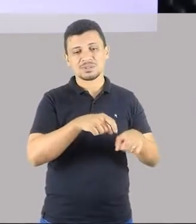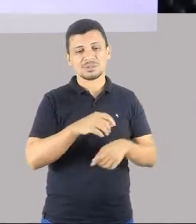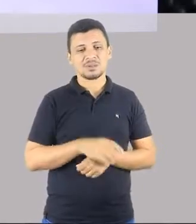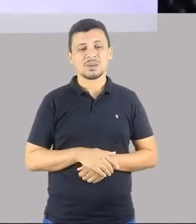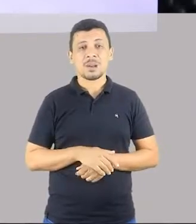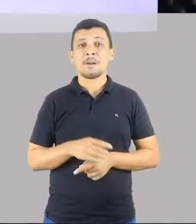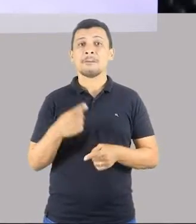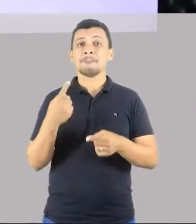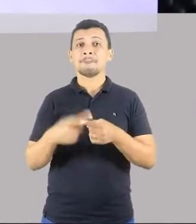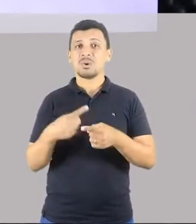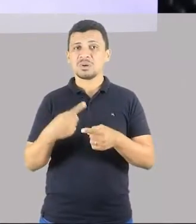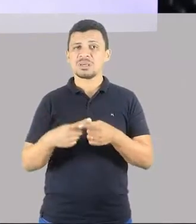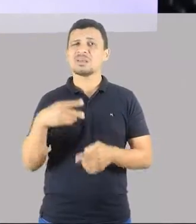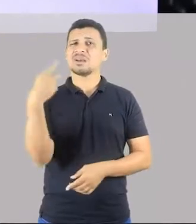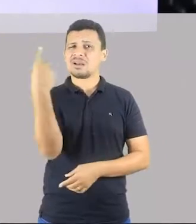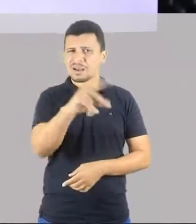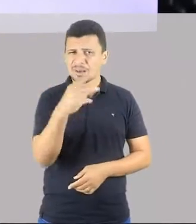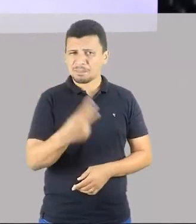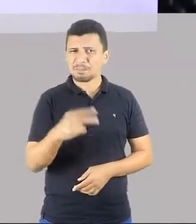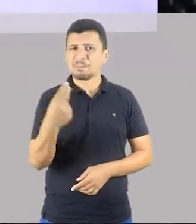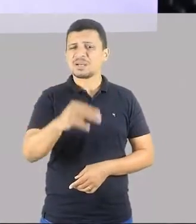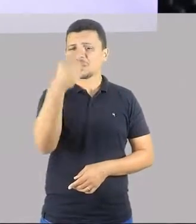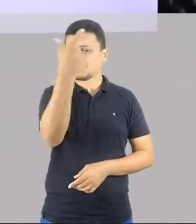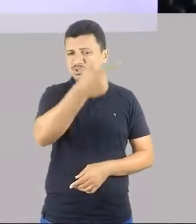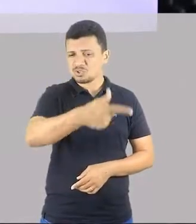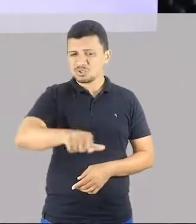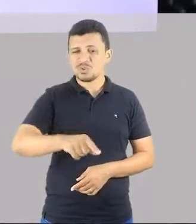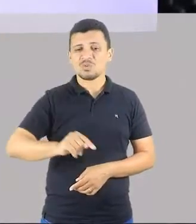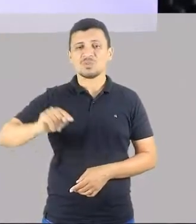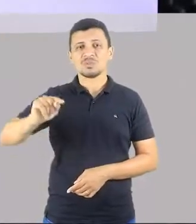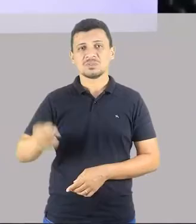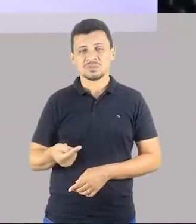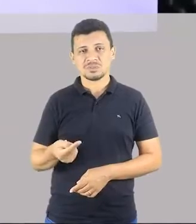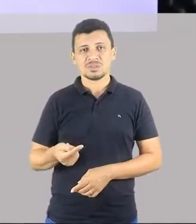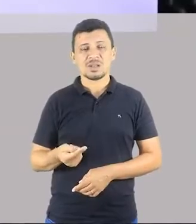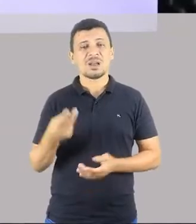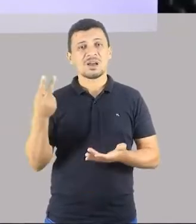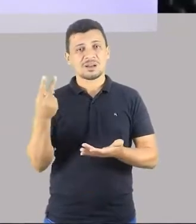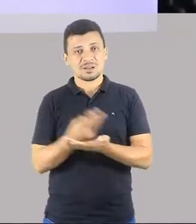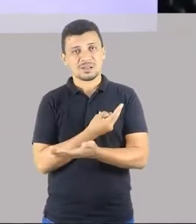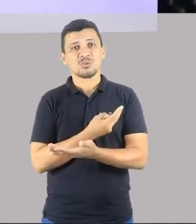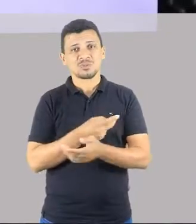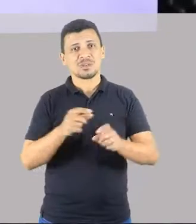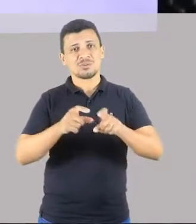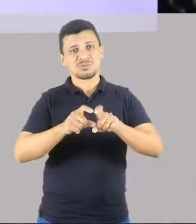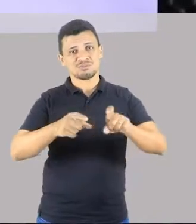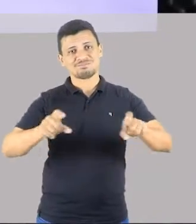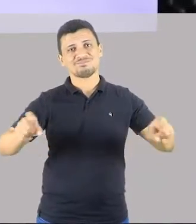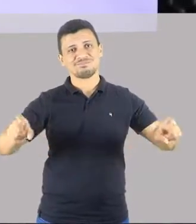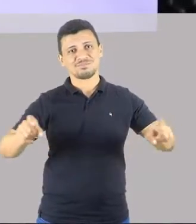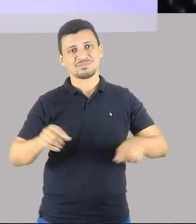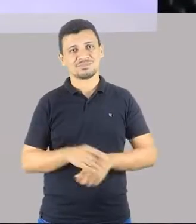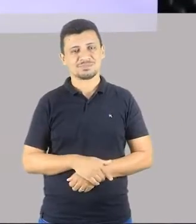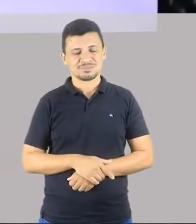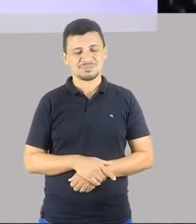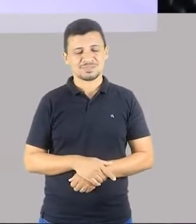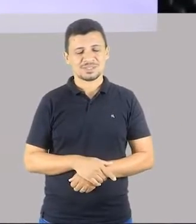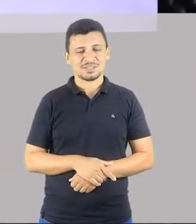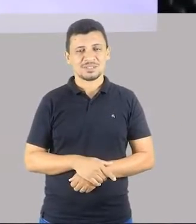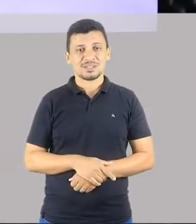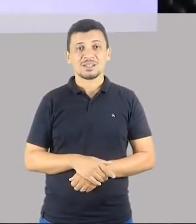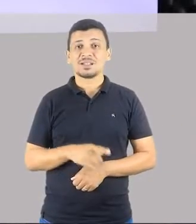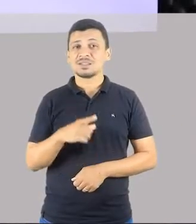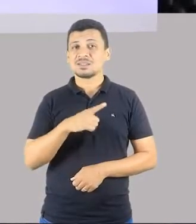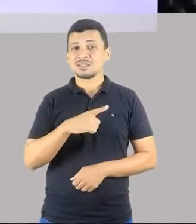ir apanhar novamente, ela tem o valor de uma oração causal, certo? E quando eu tenho